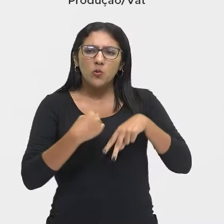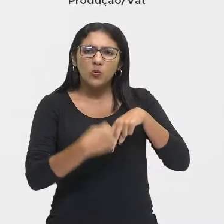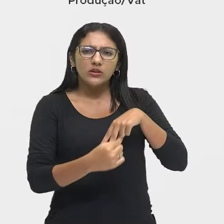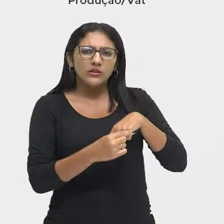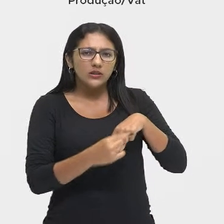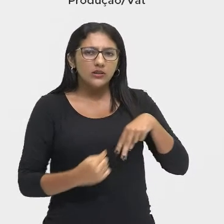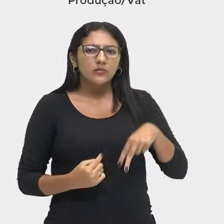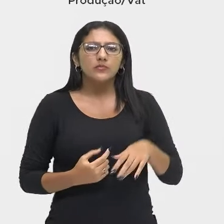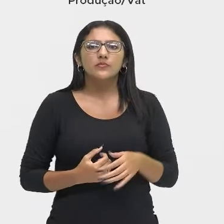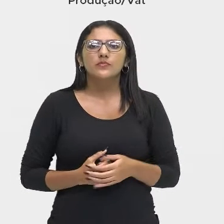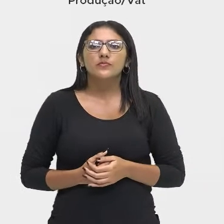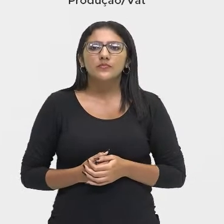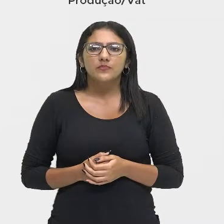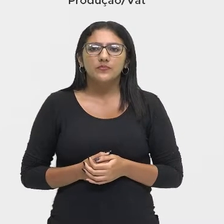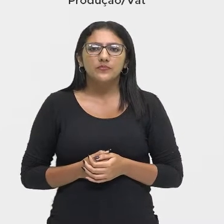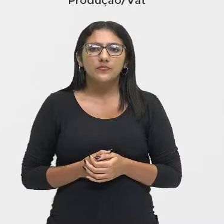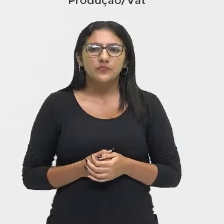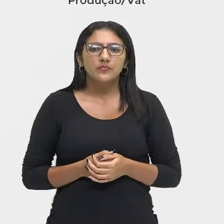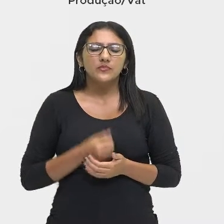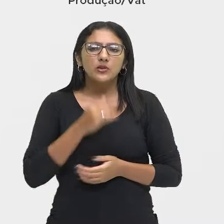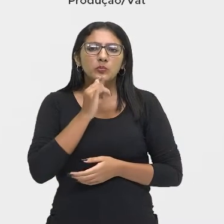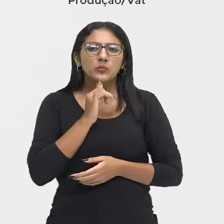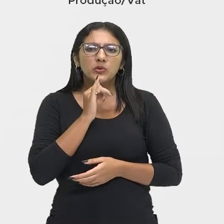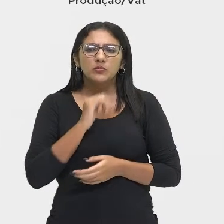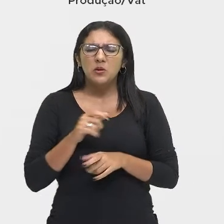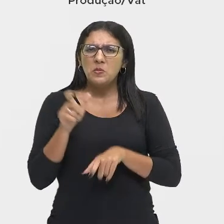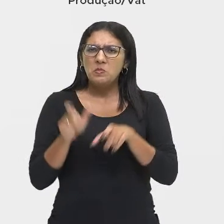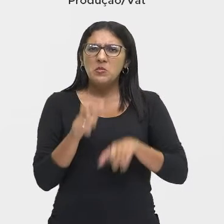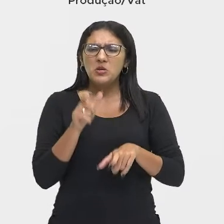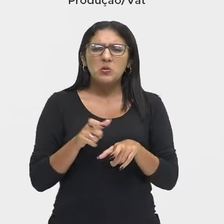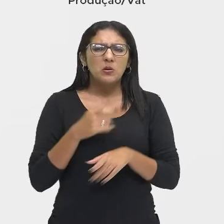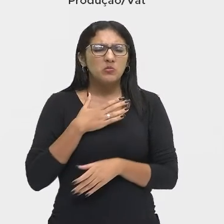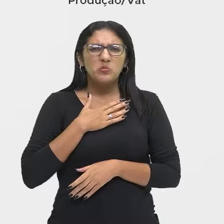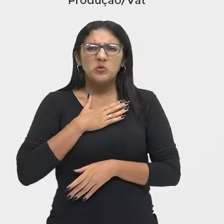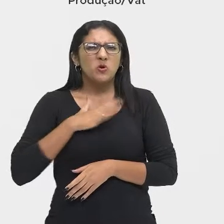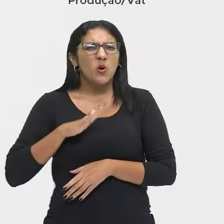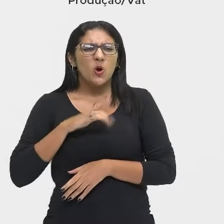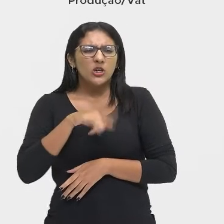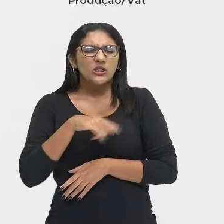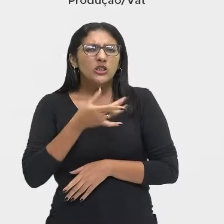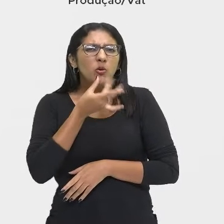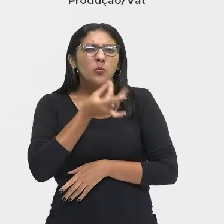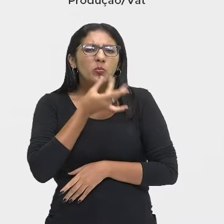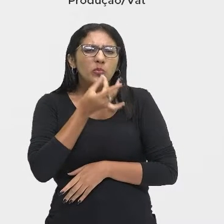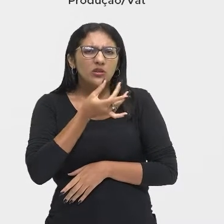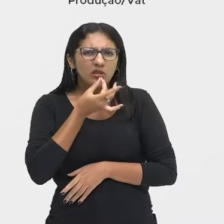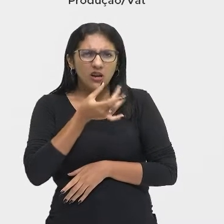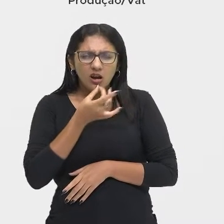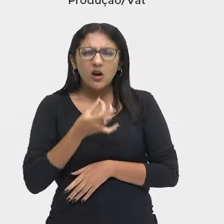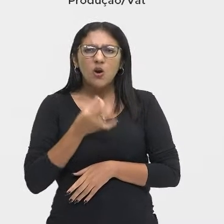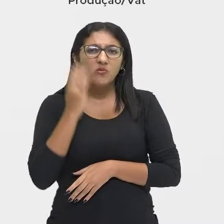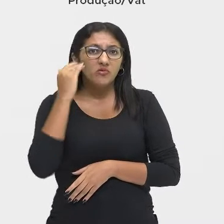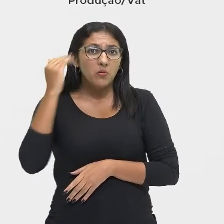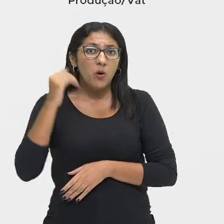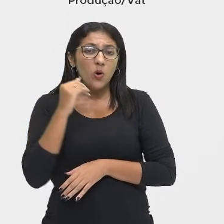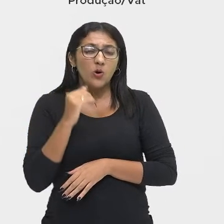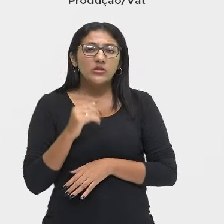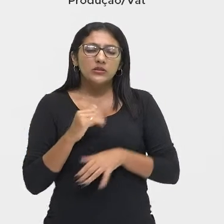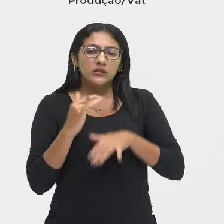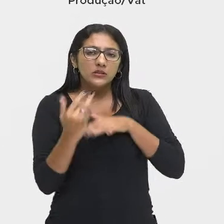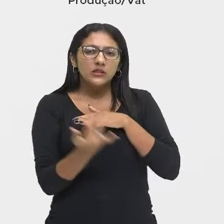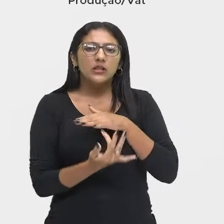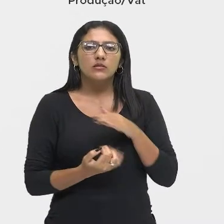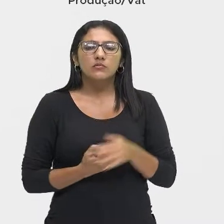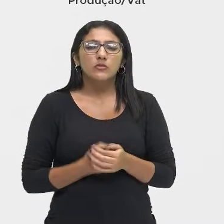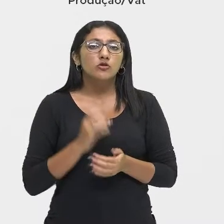prática. Na prática, os seguidores que não concordam com a opinião de um determinado produtor ou criador de conteúdo deixam